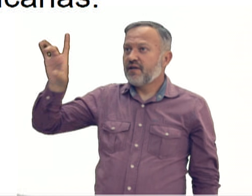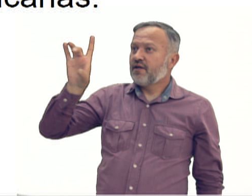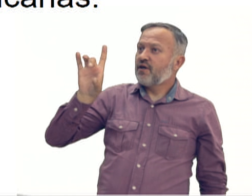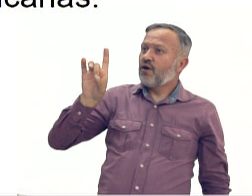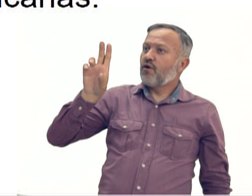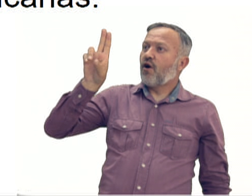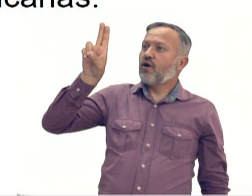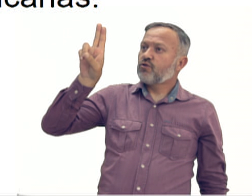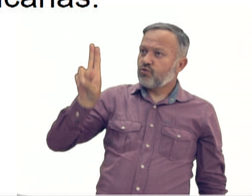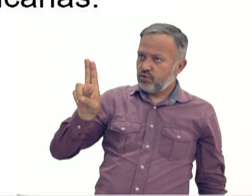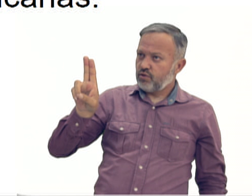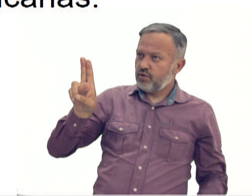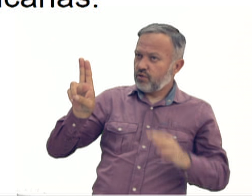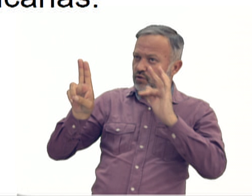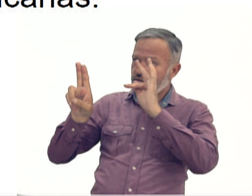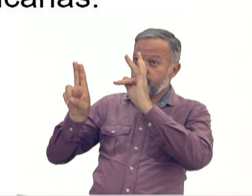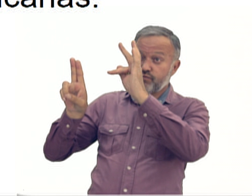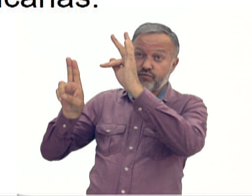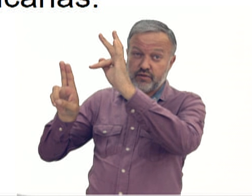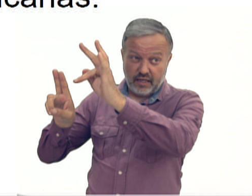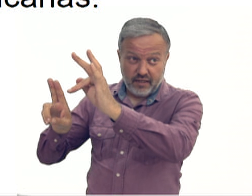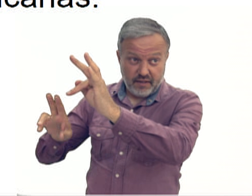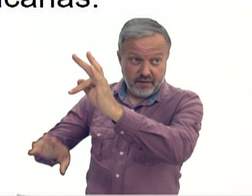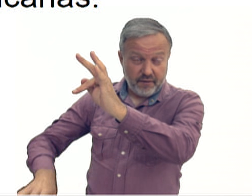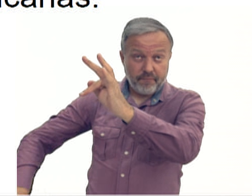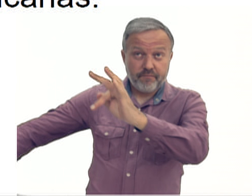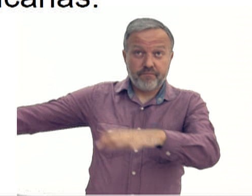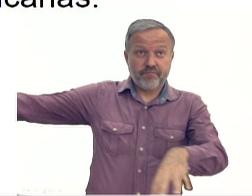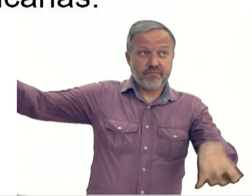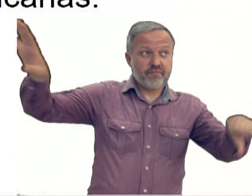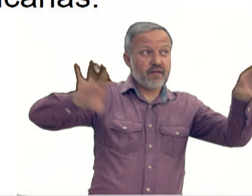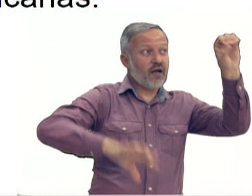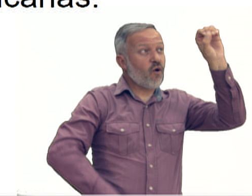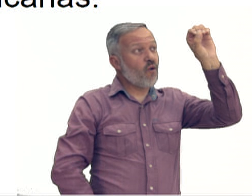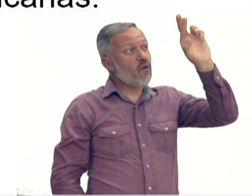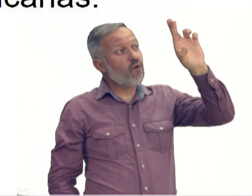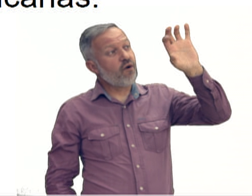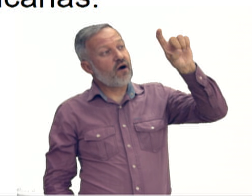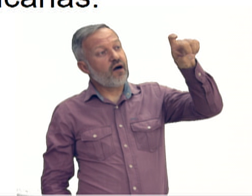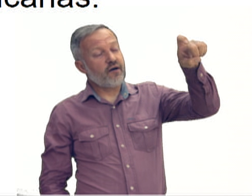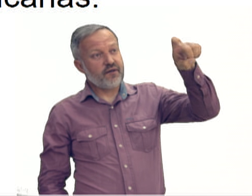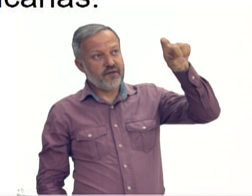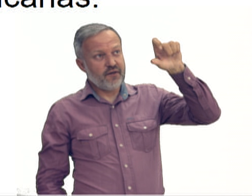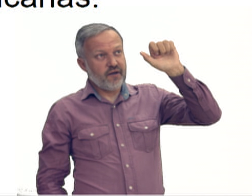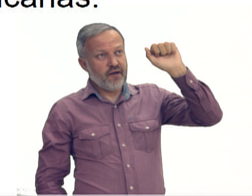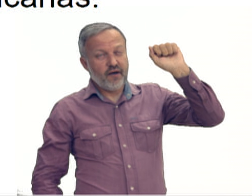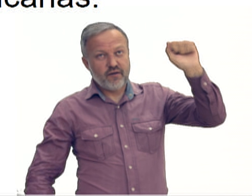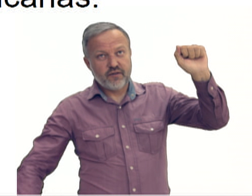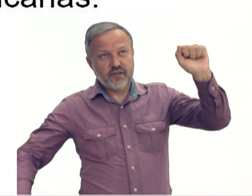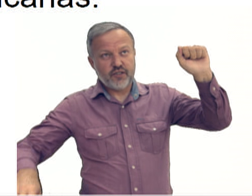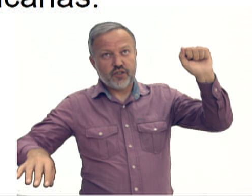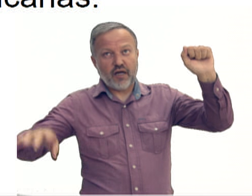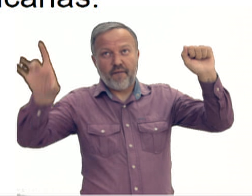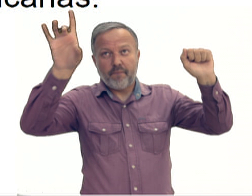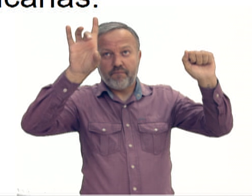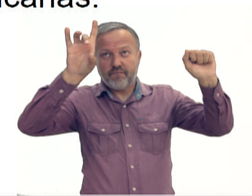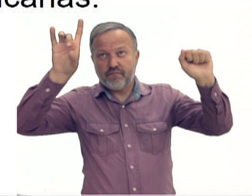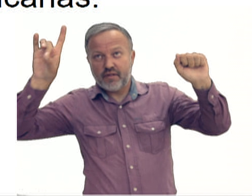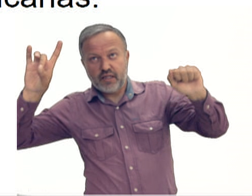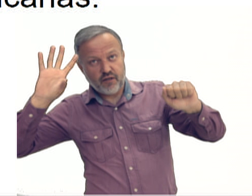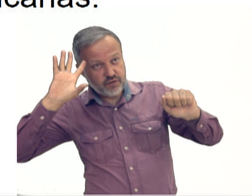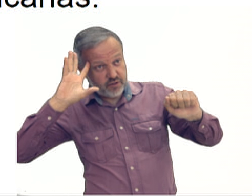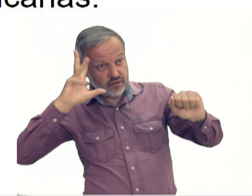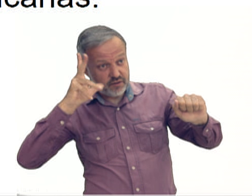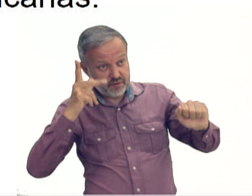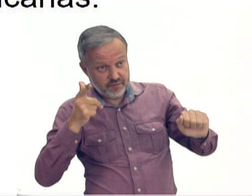destino. Orixá, deuses cultuados por crenças africanas. E